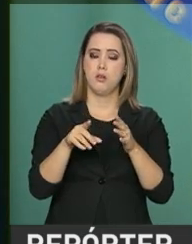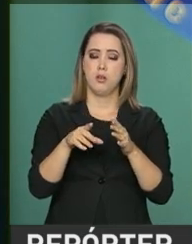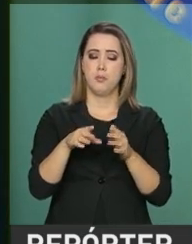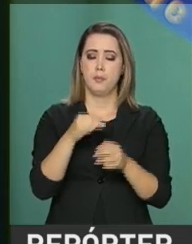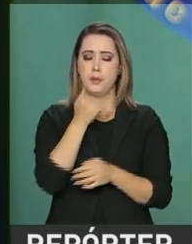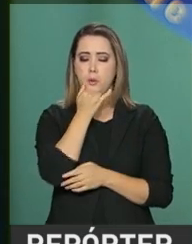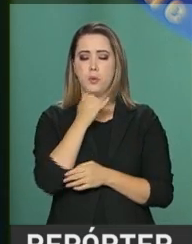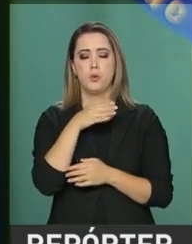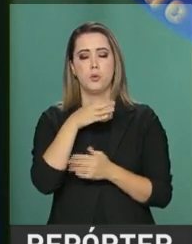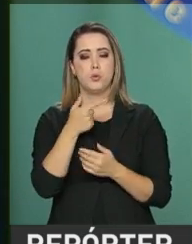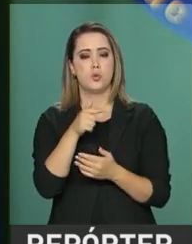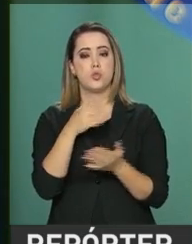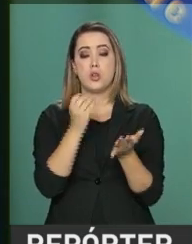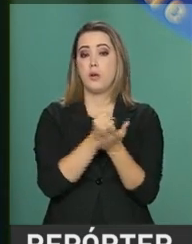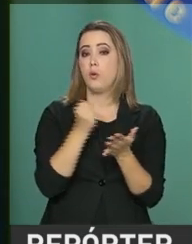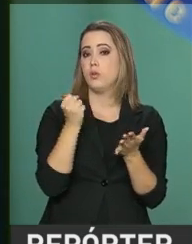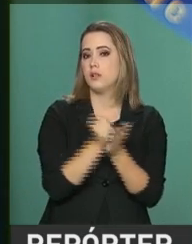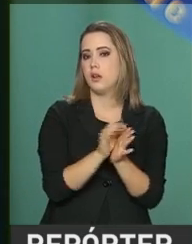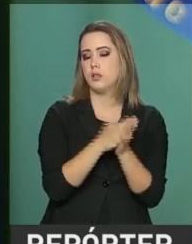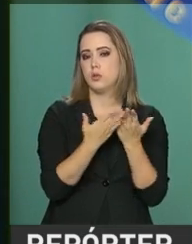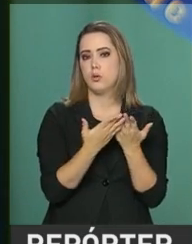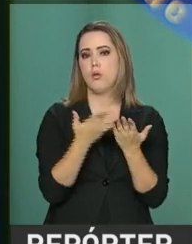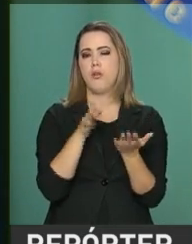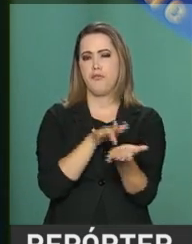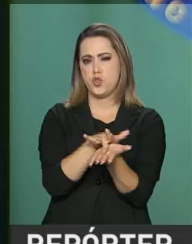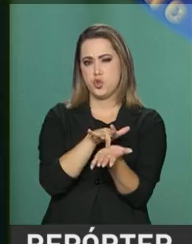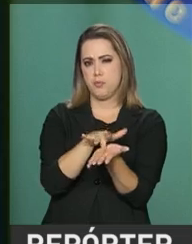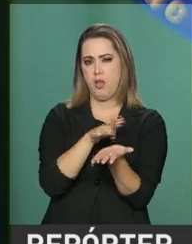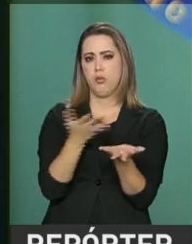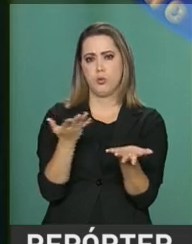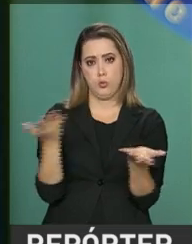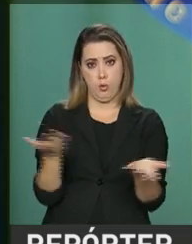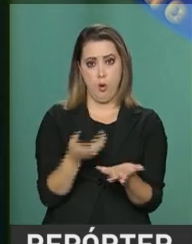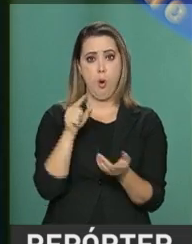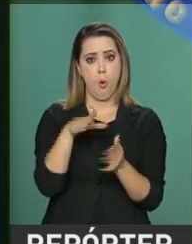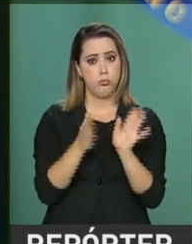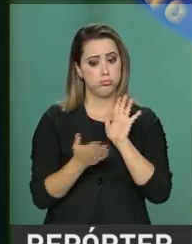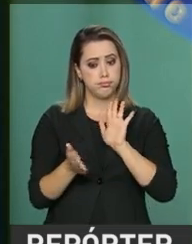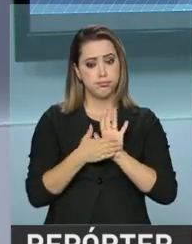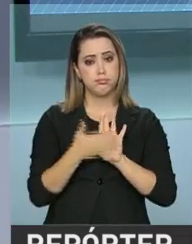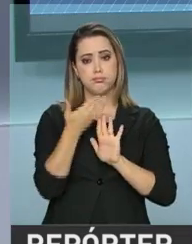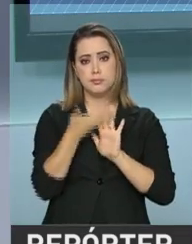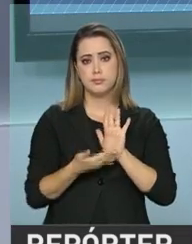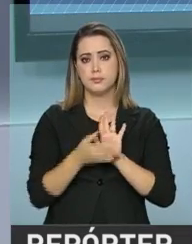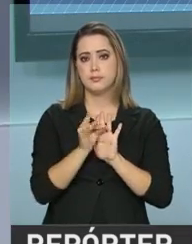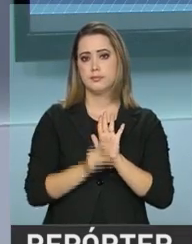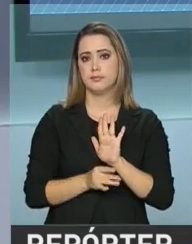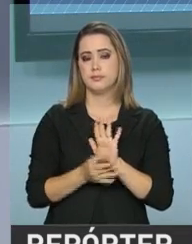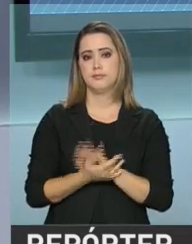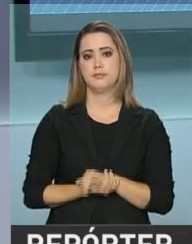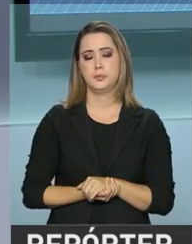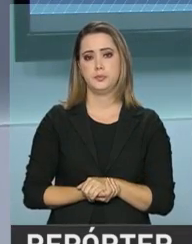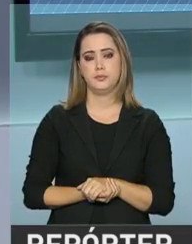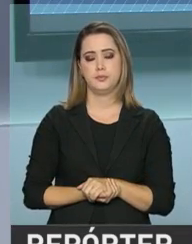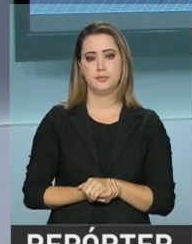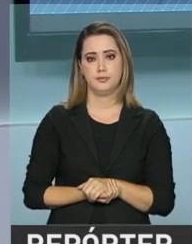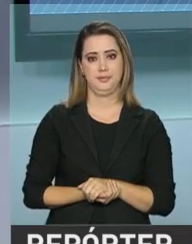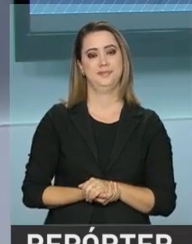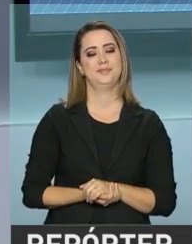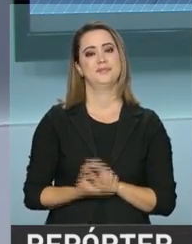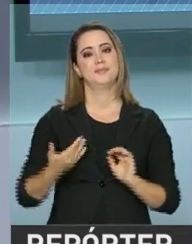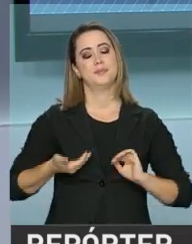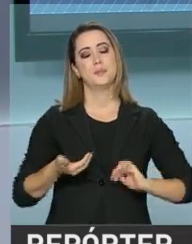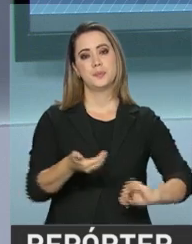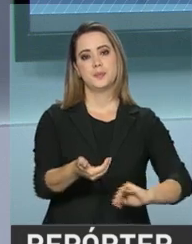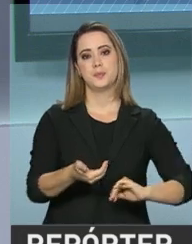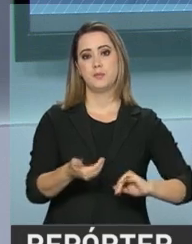quase disfarce na relação de trabalho, hoje estão previstos expressamente. O Congresso Nacional se